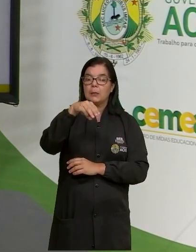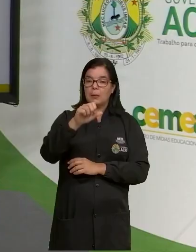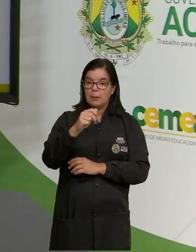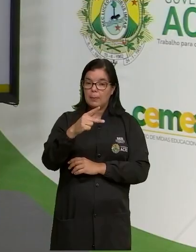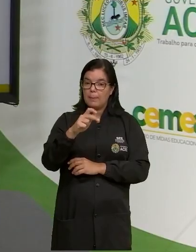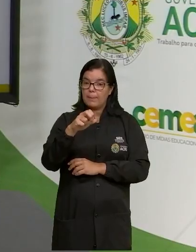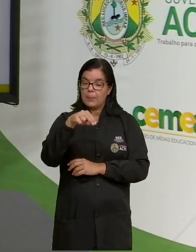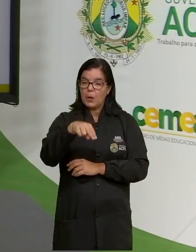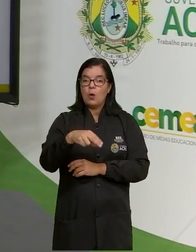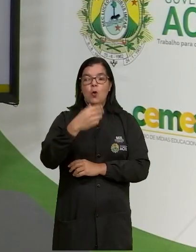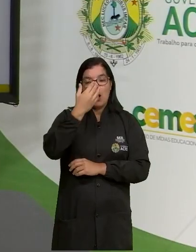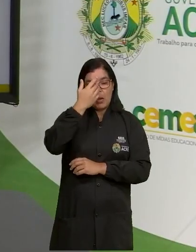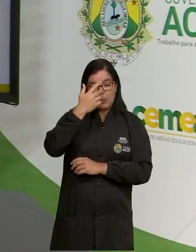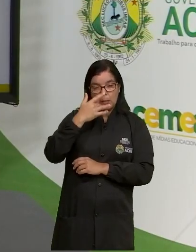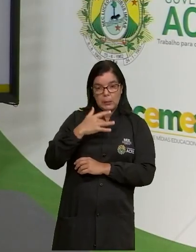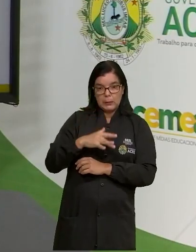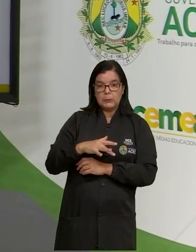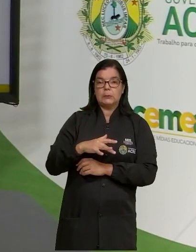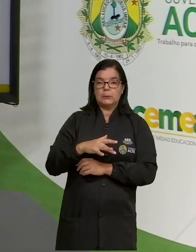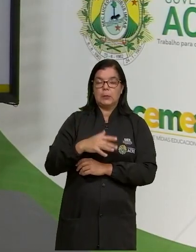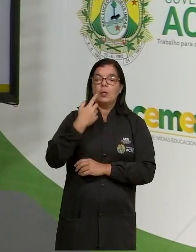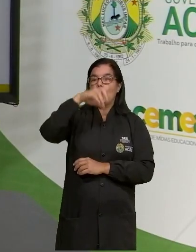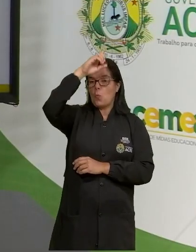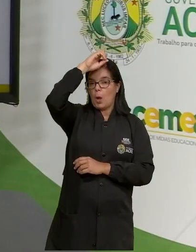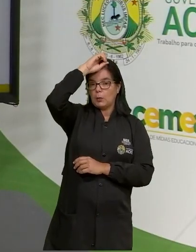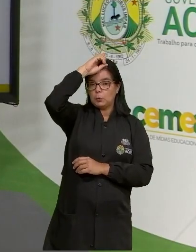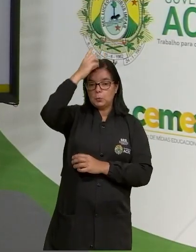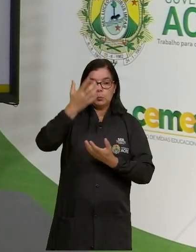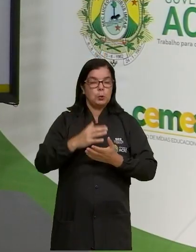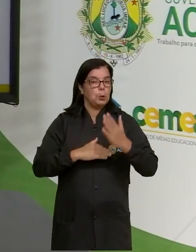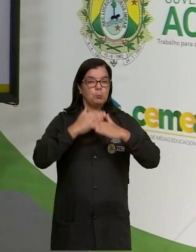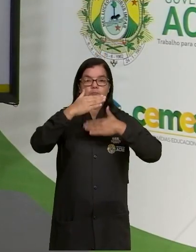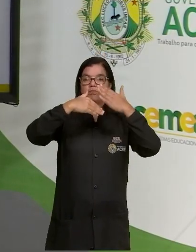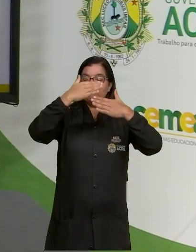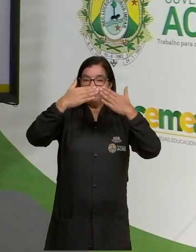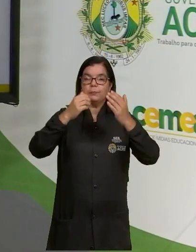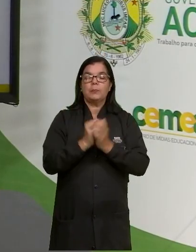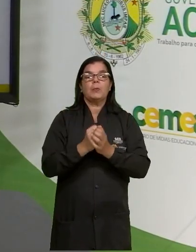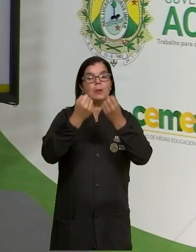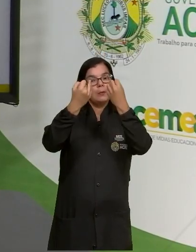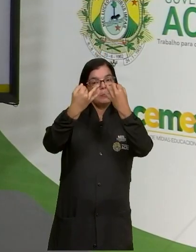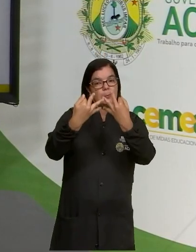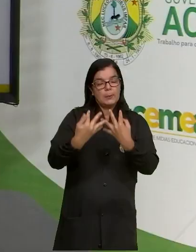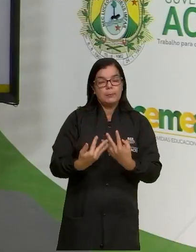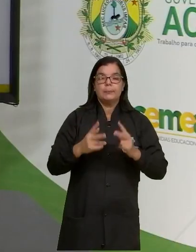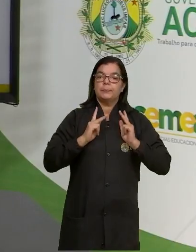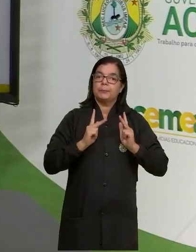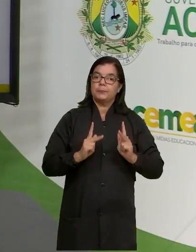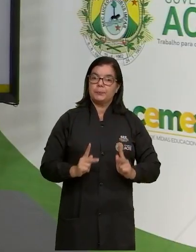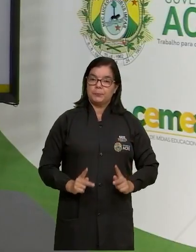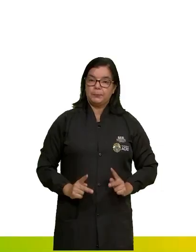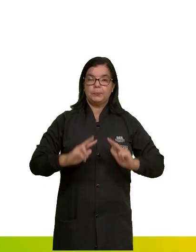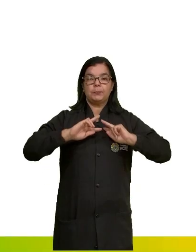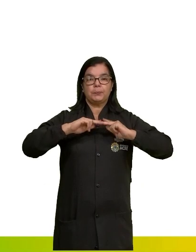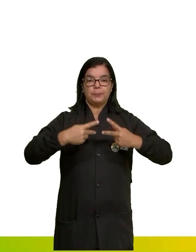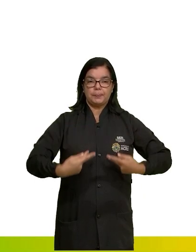crescer. Então, o mito ele serve como analogia para explicar o comportamento humano. E aí